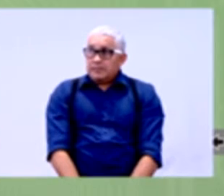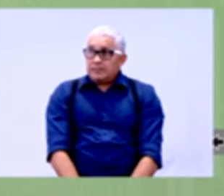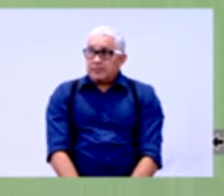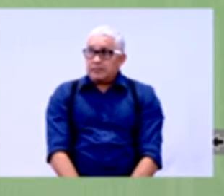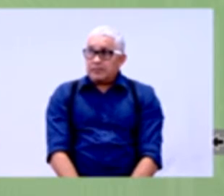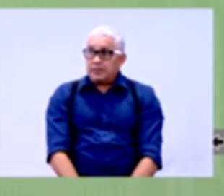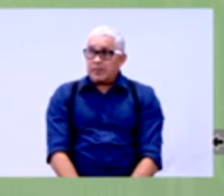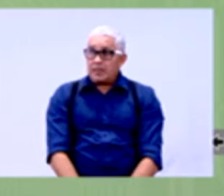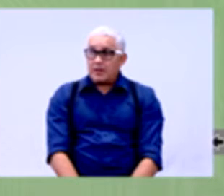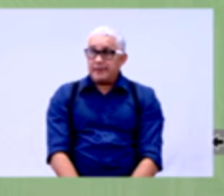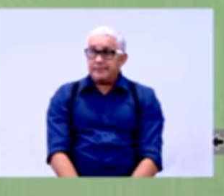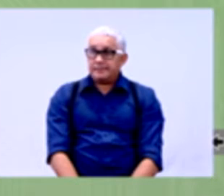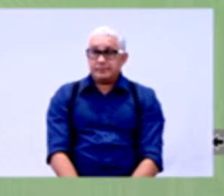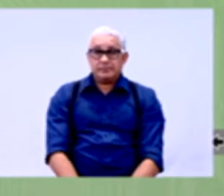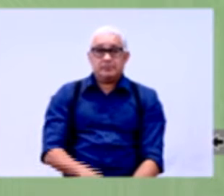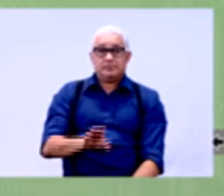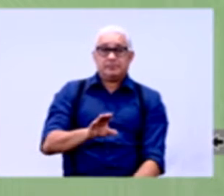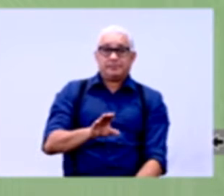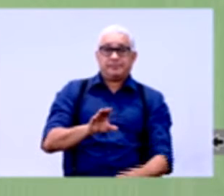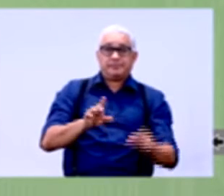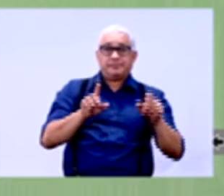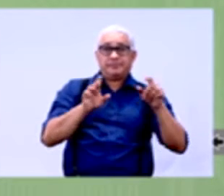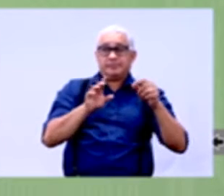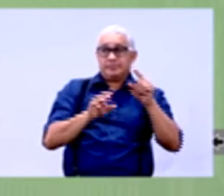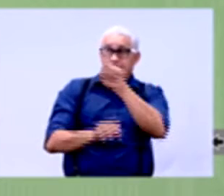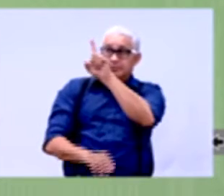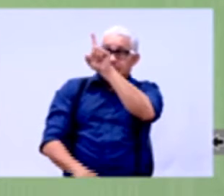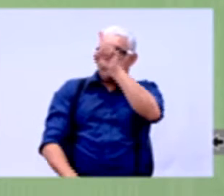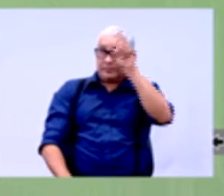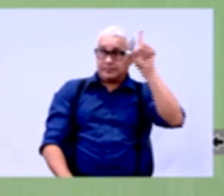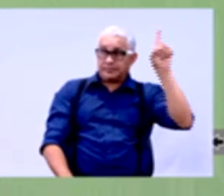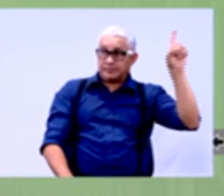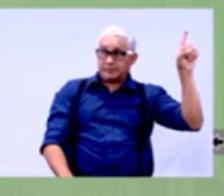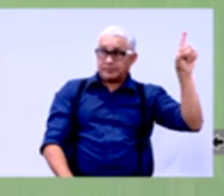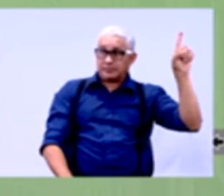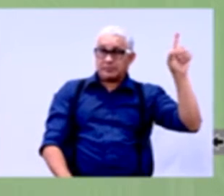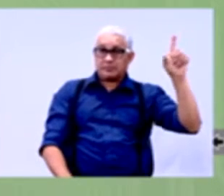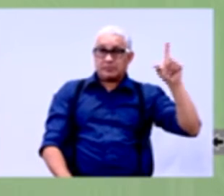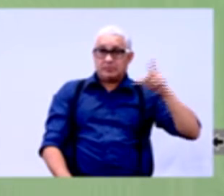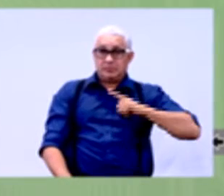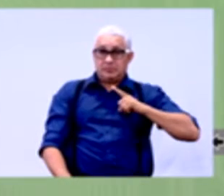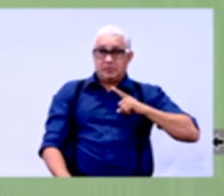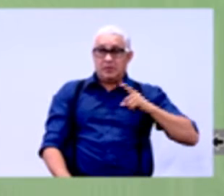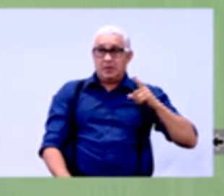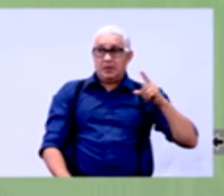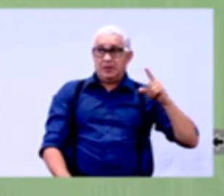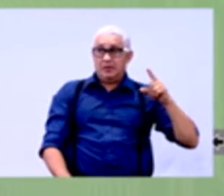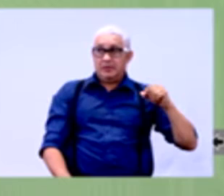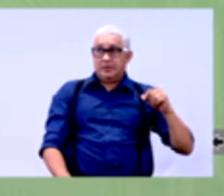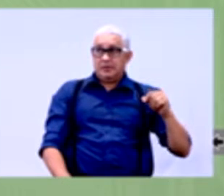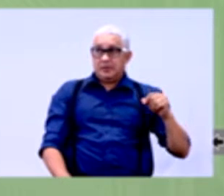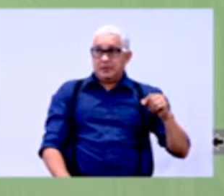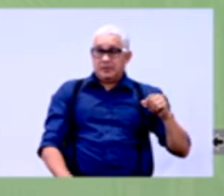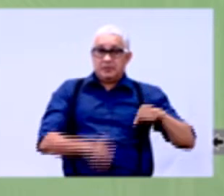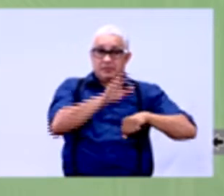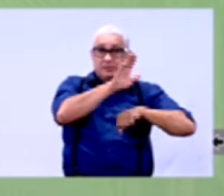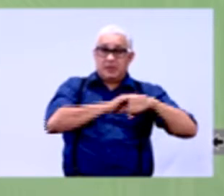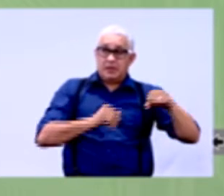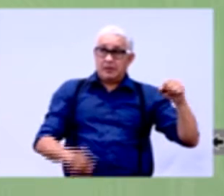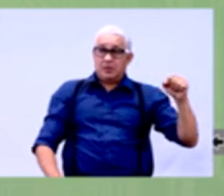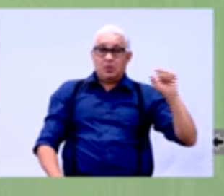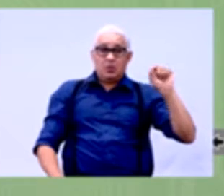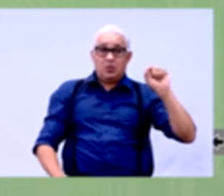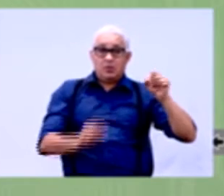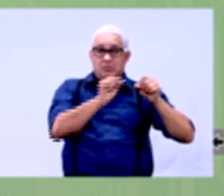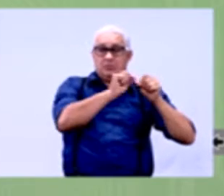Aí, aqui temos agora mais de uma chamada. Então, olha só o que